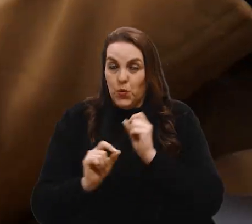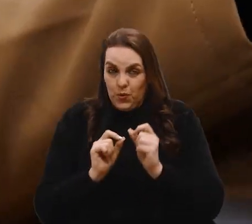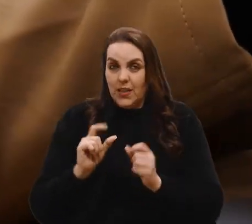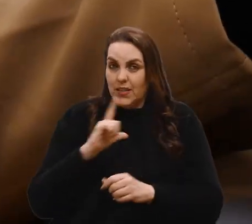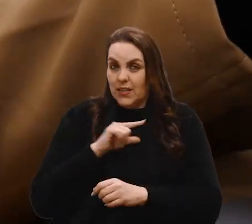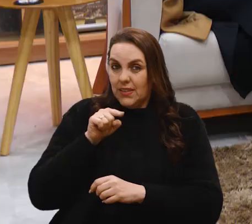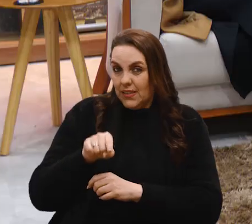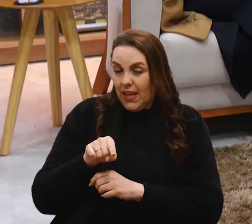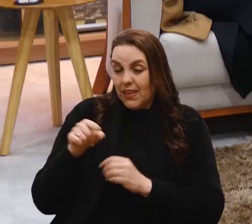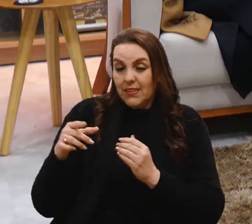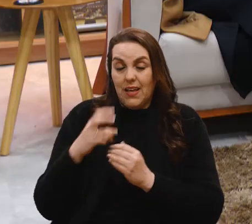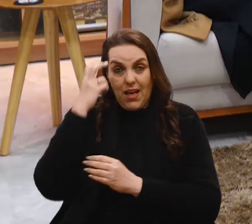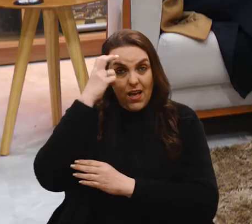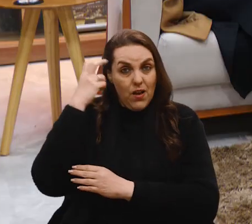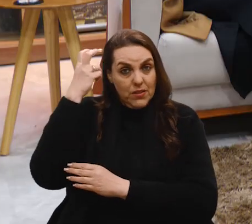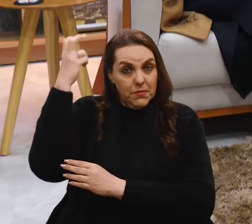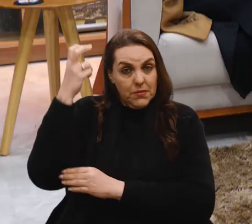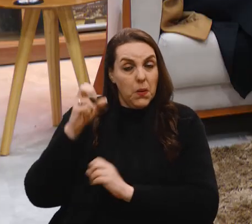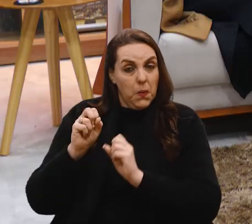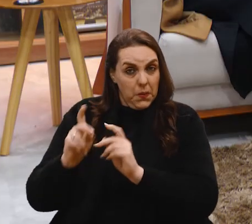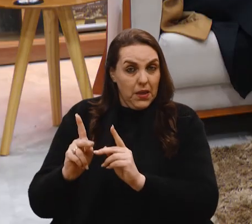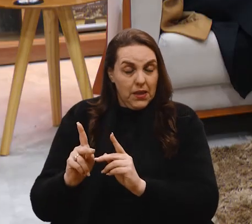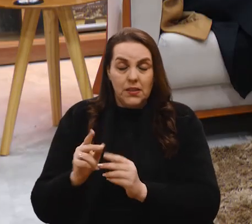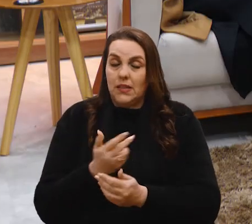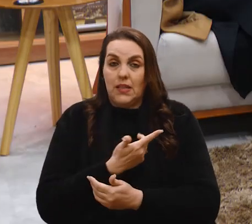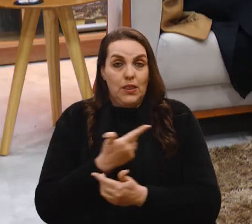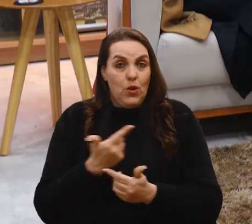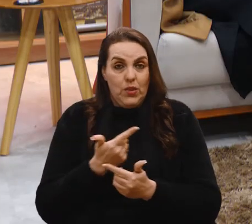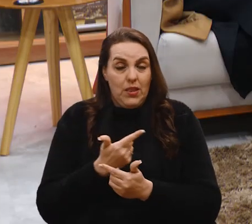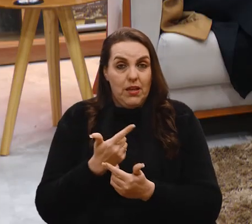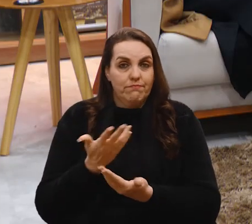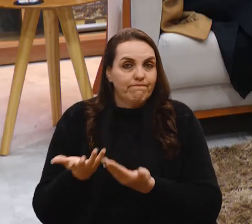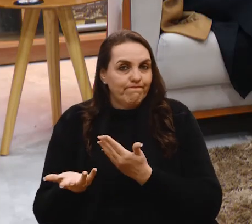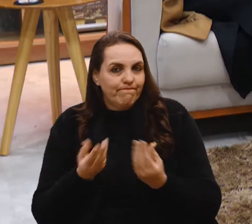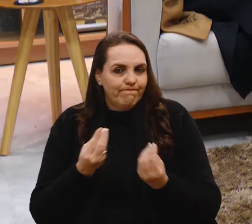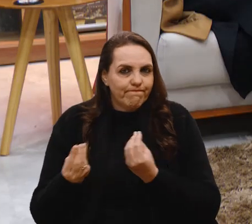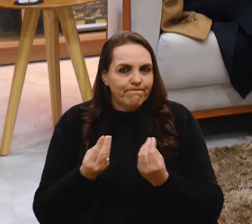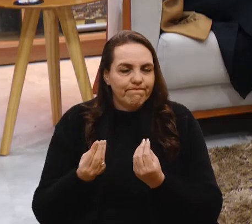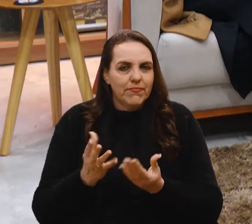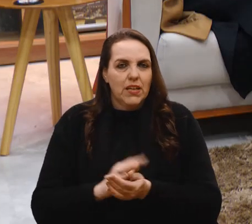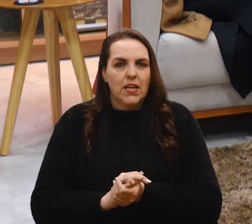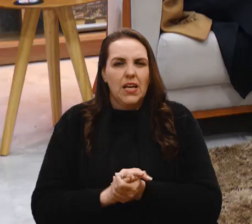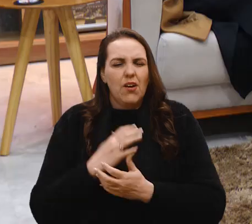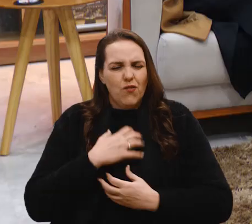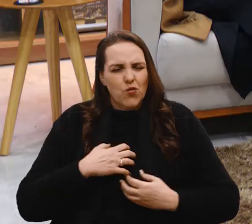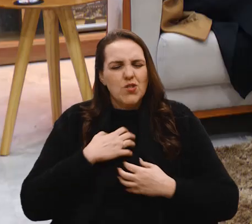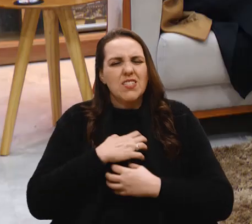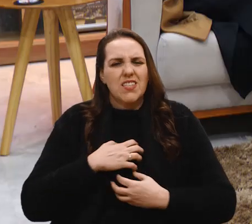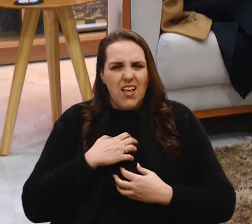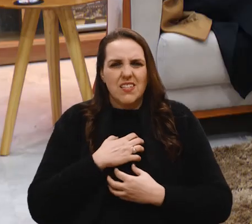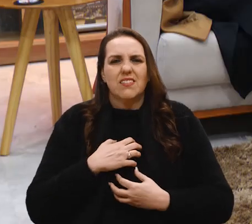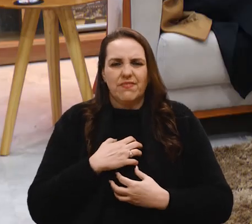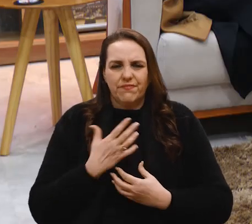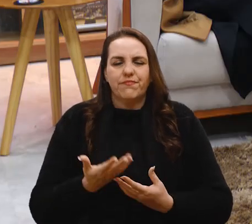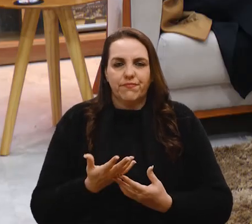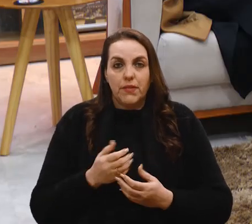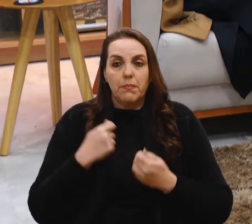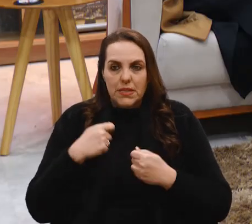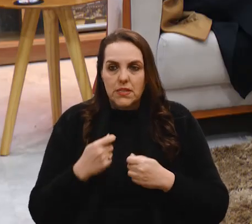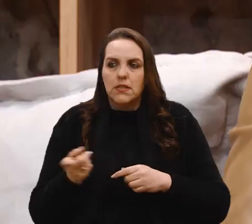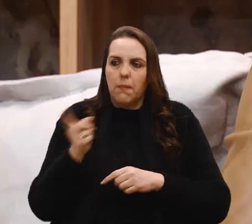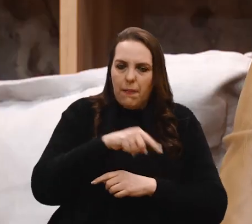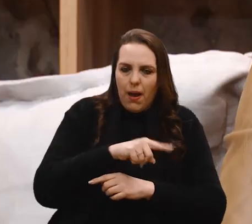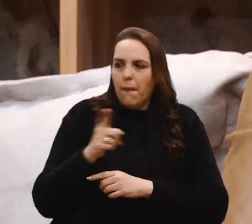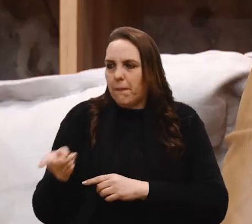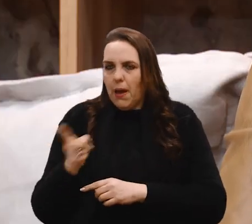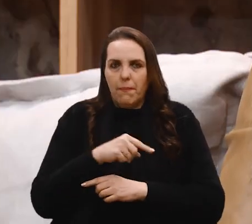tem a alta habilidade, mas que ele não é superdotado, talvez, e trabalhar essa questão da frustração e saber transitar por esse mundo